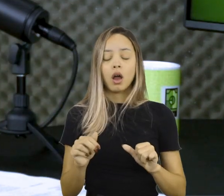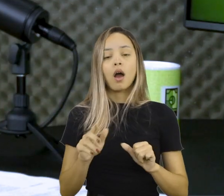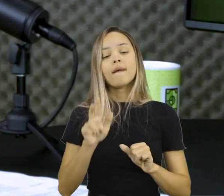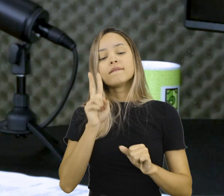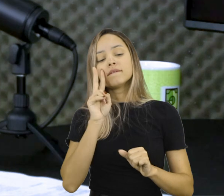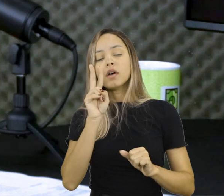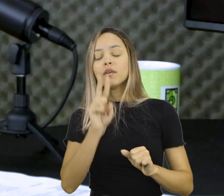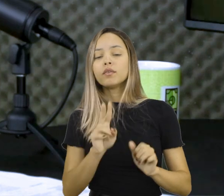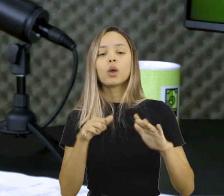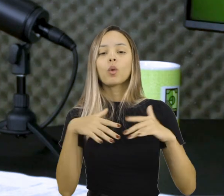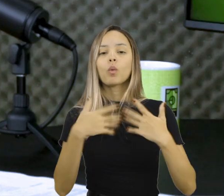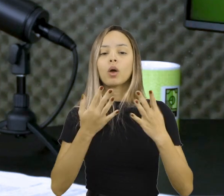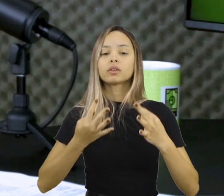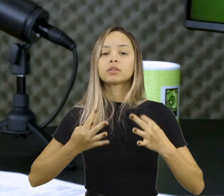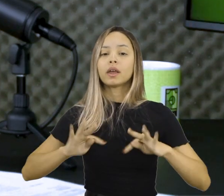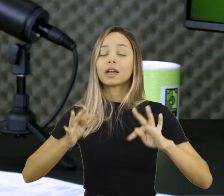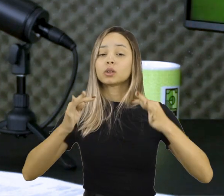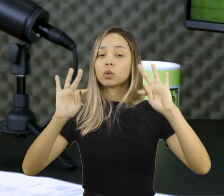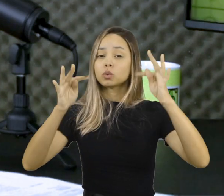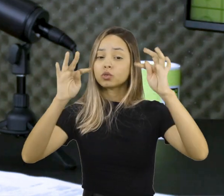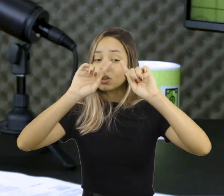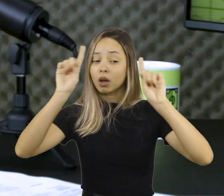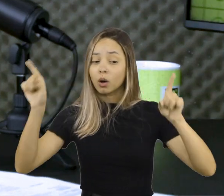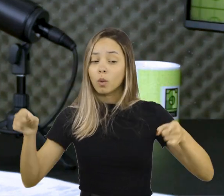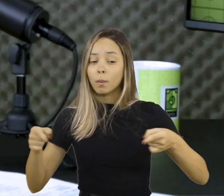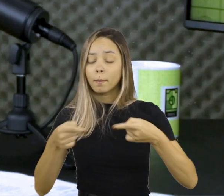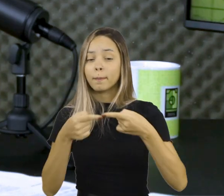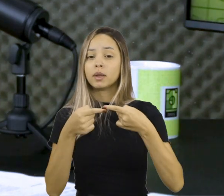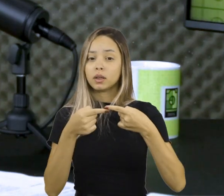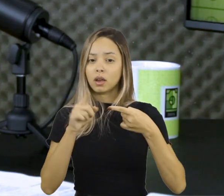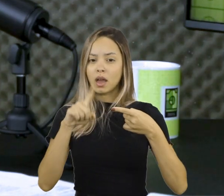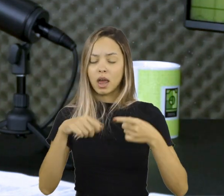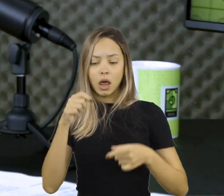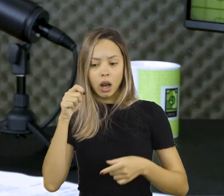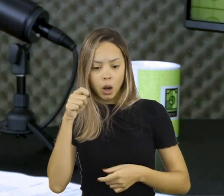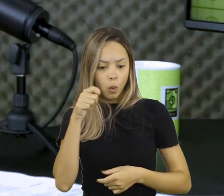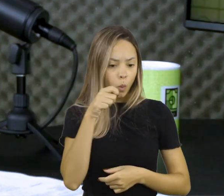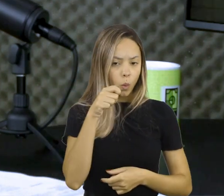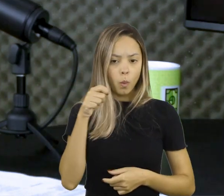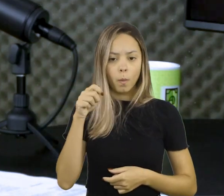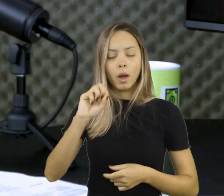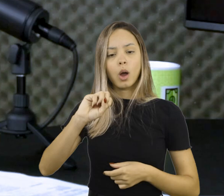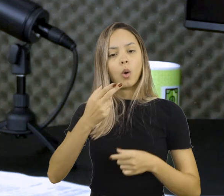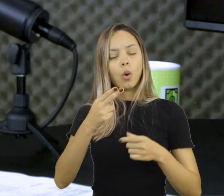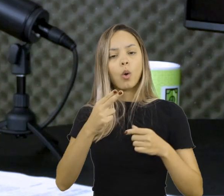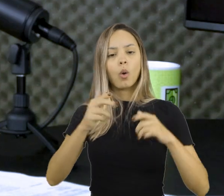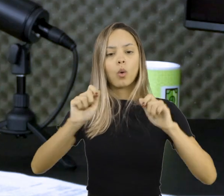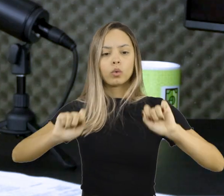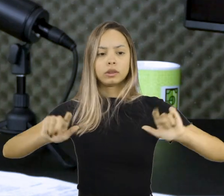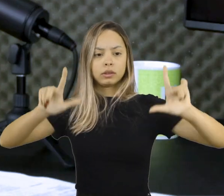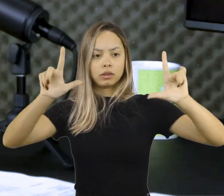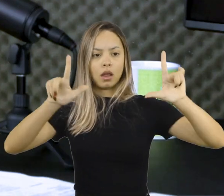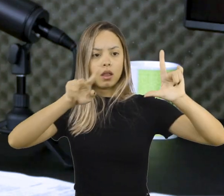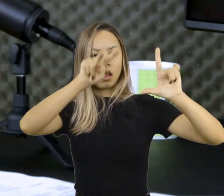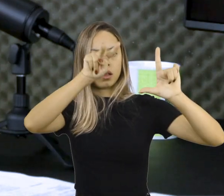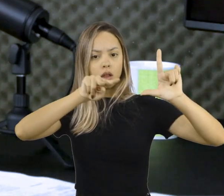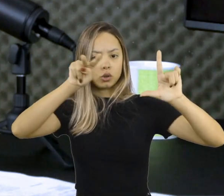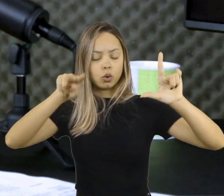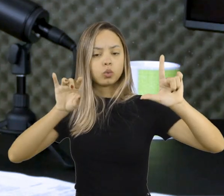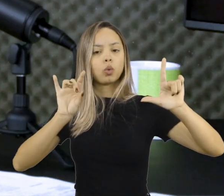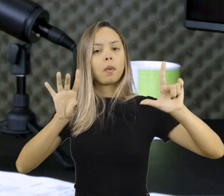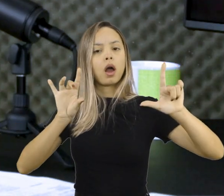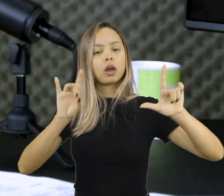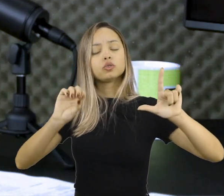quais as tecnologias viável é lupa é leitor de Tel tela é